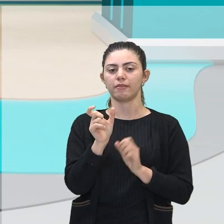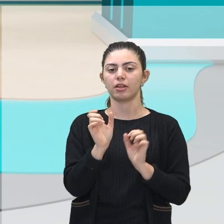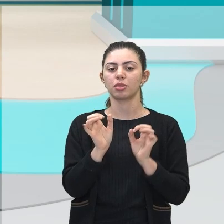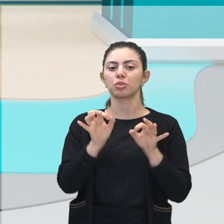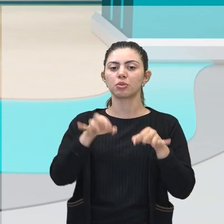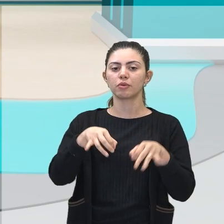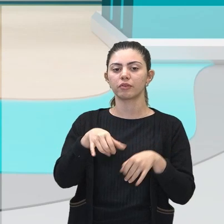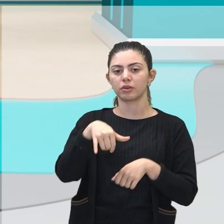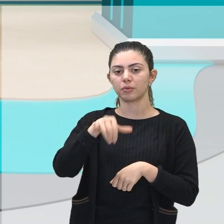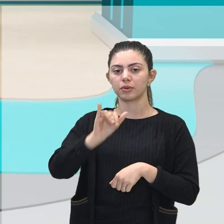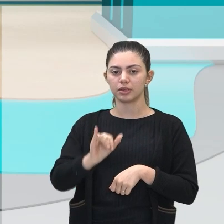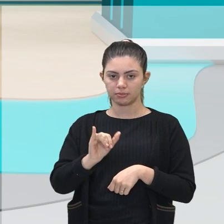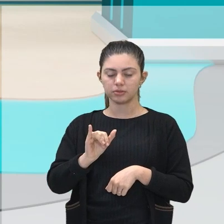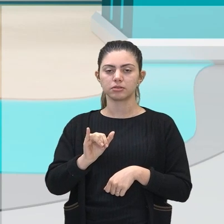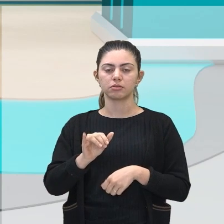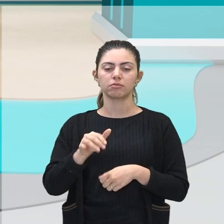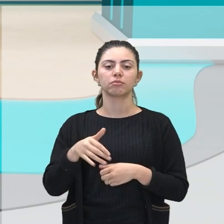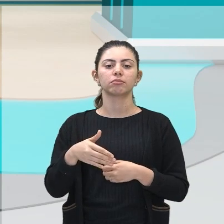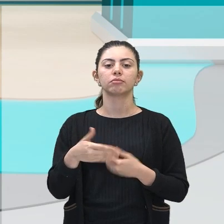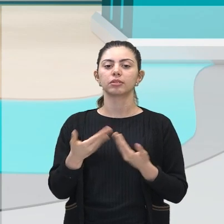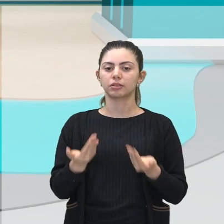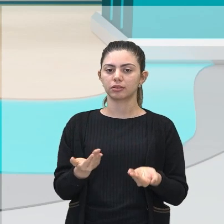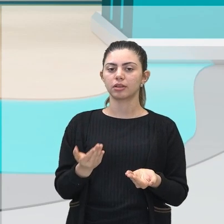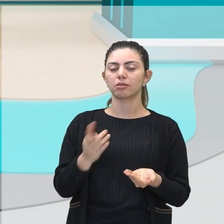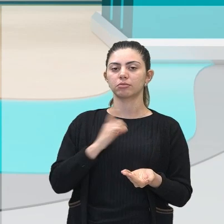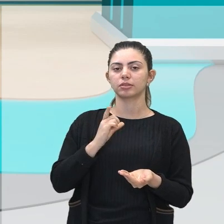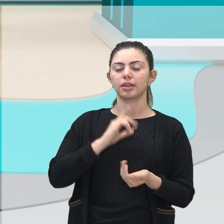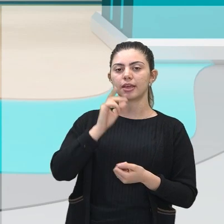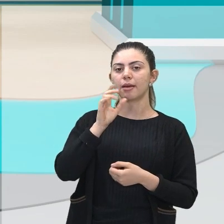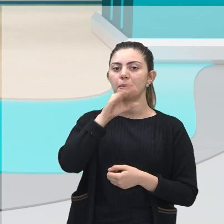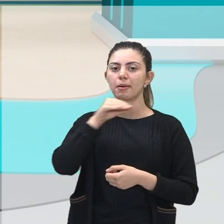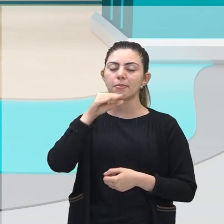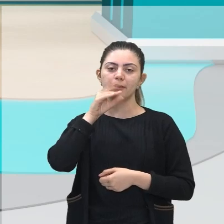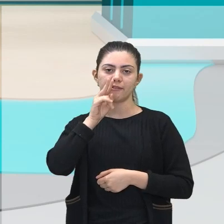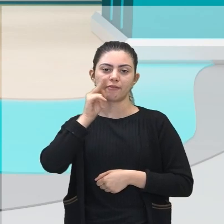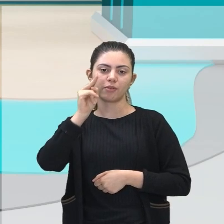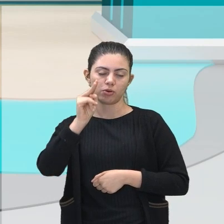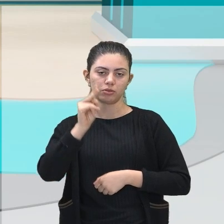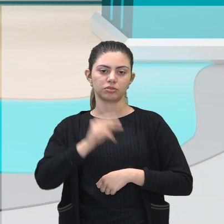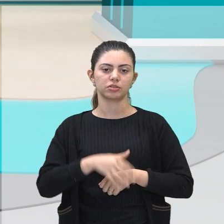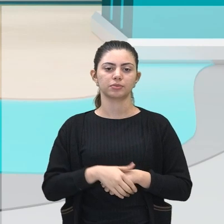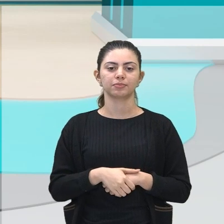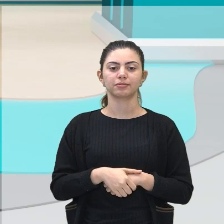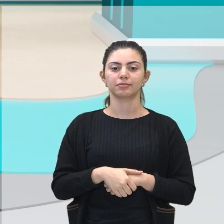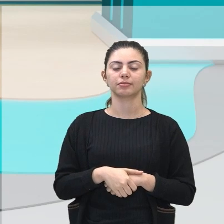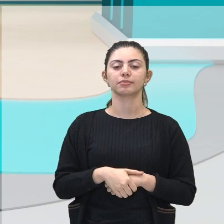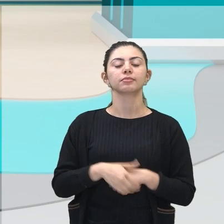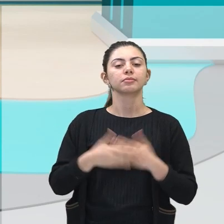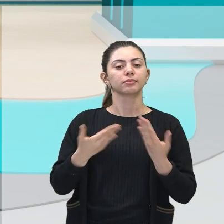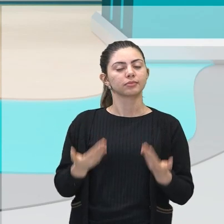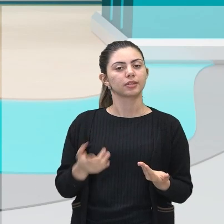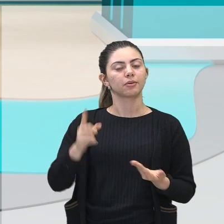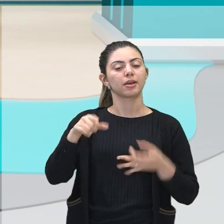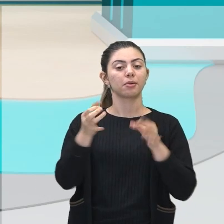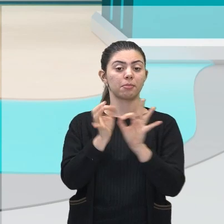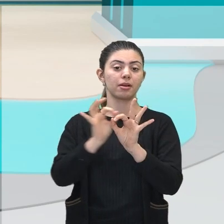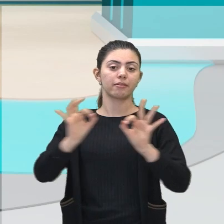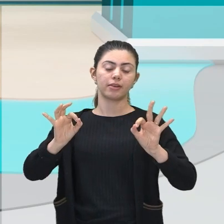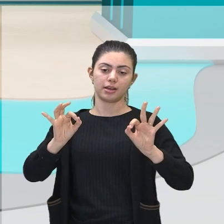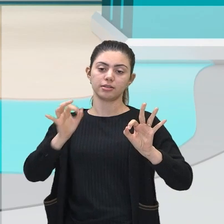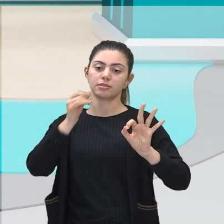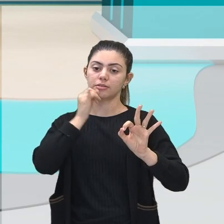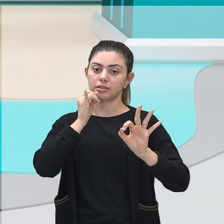sílaba é mais forte, né? Quickly, que significa rapidamente. Então, nós temos uma frase aqui como